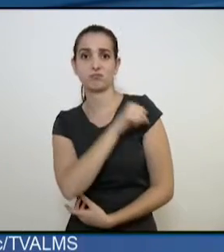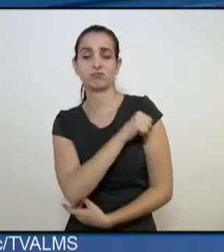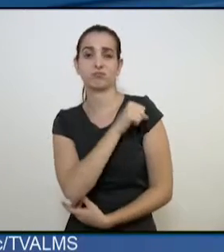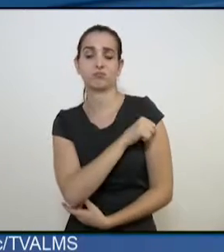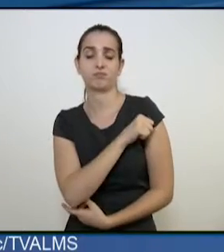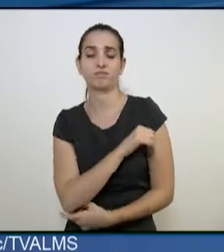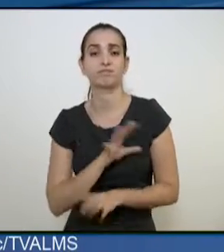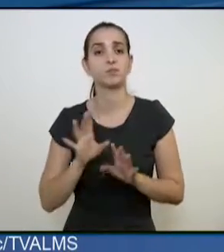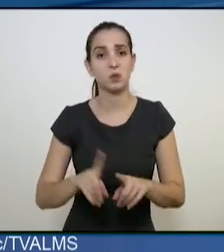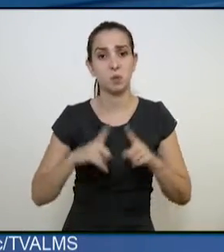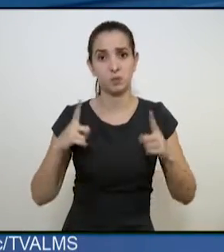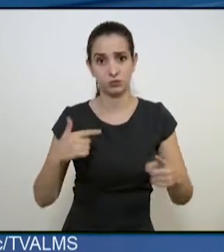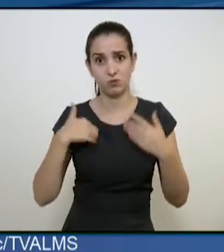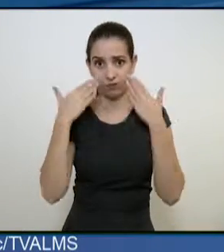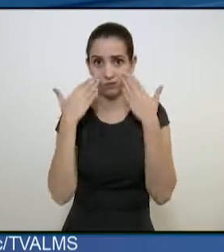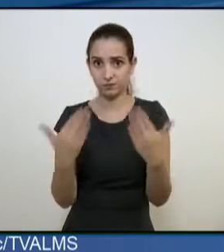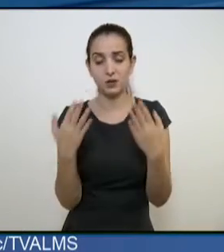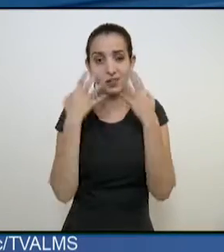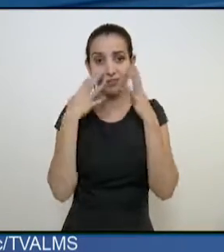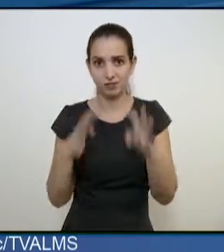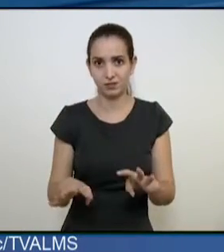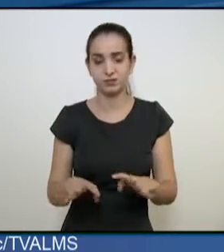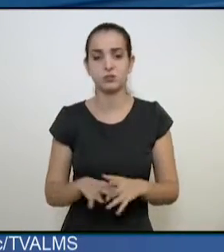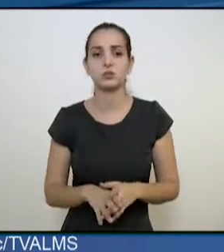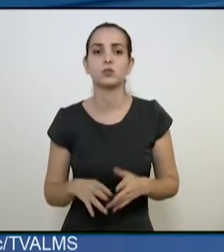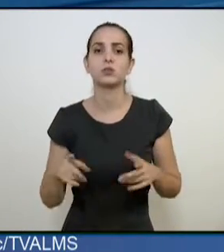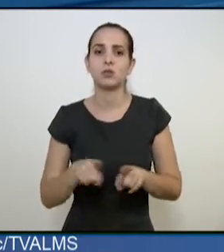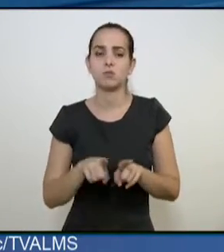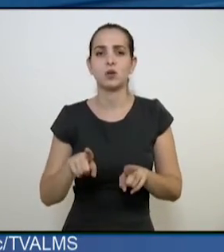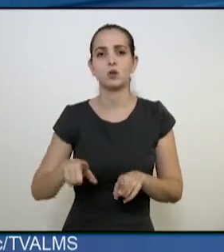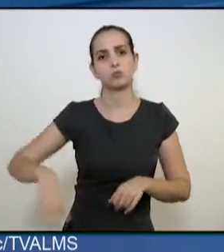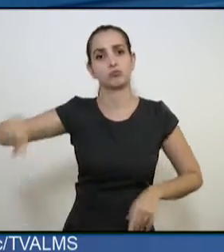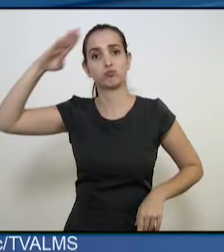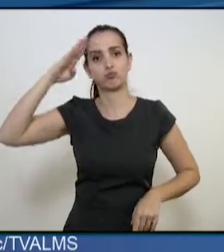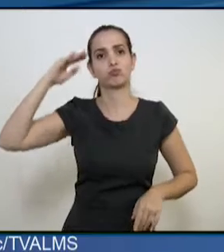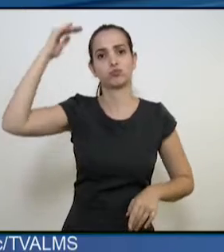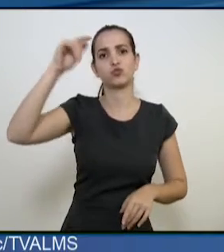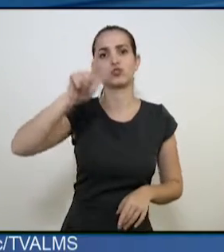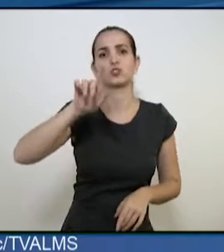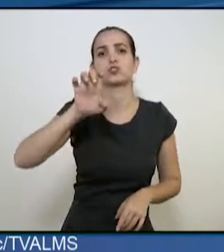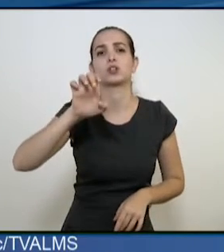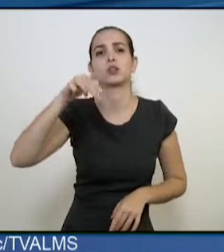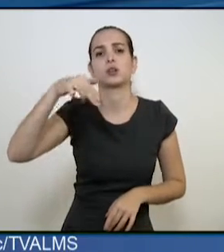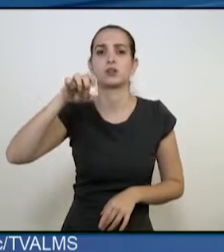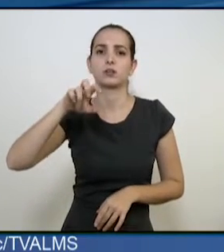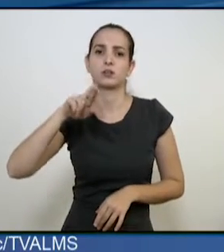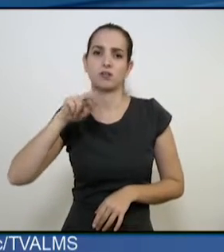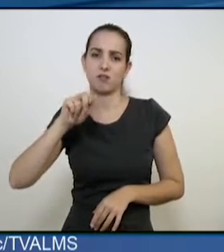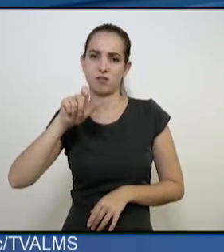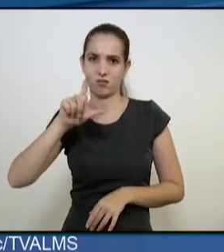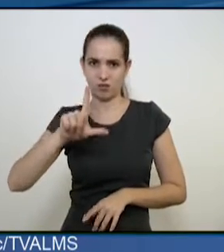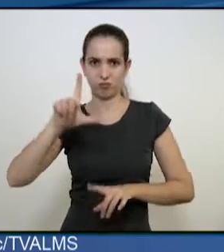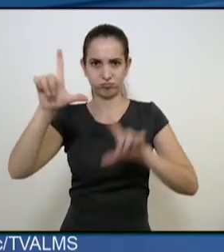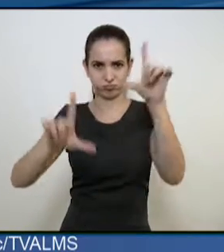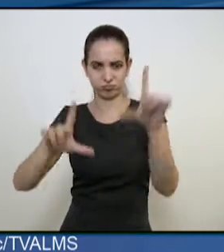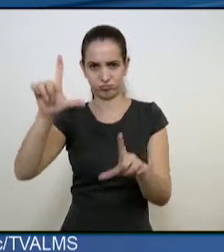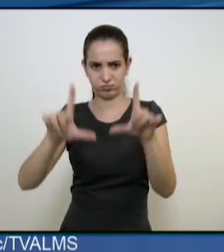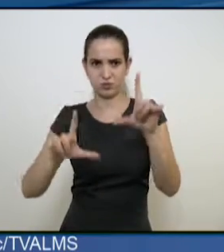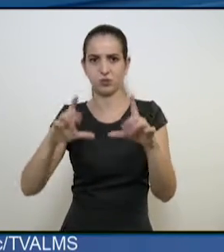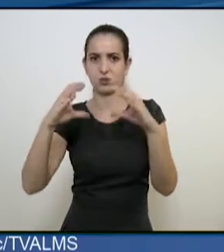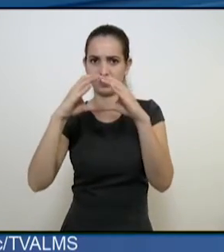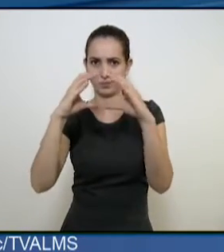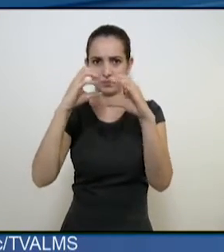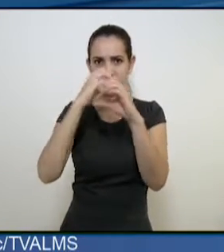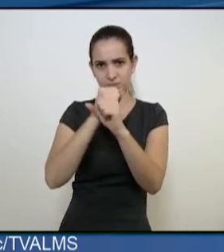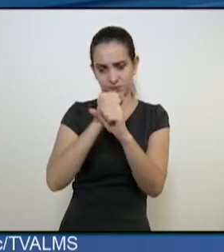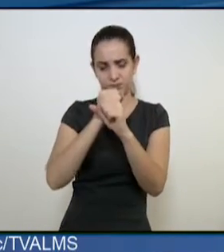Mas eu ouvi atentamente o general Heleno, num canal de notícias da Rede